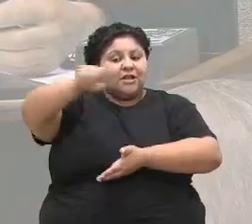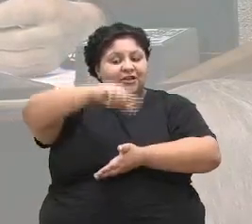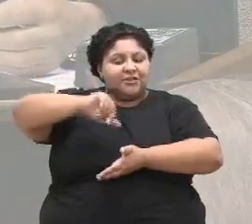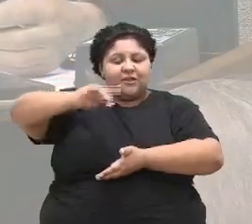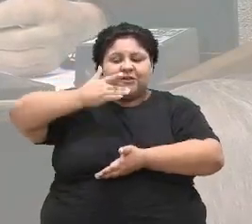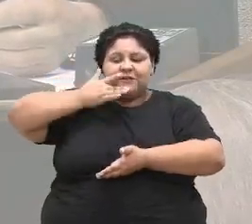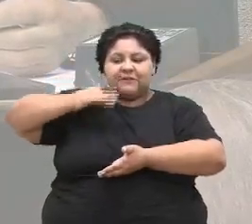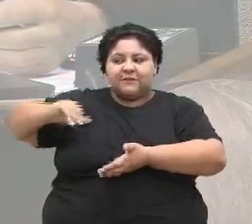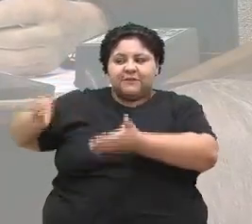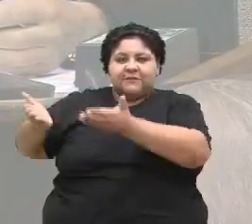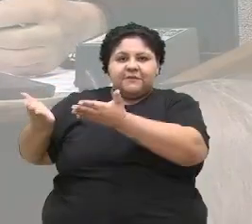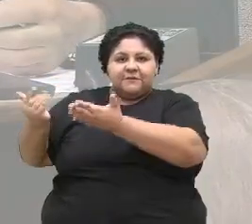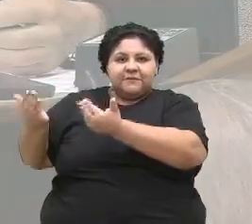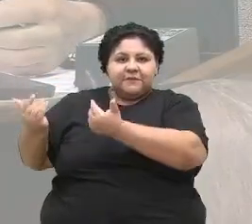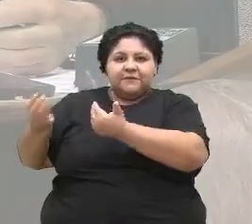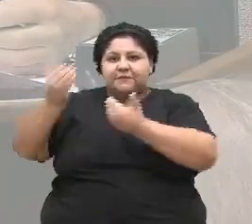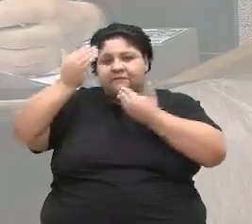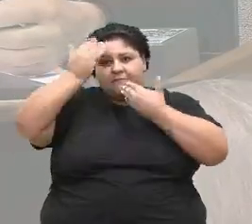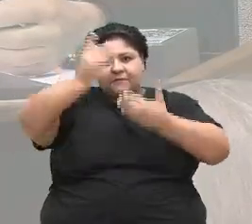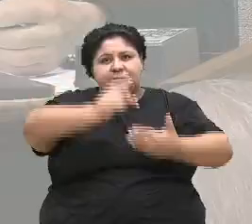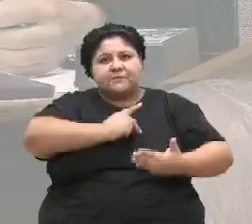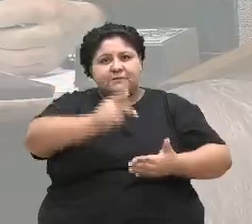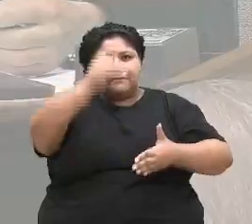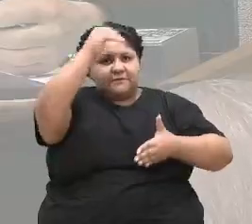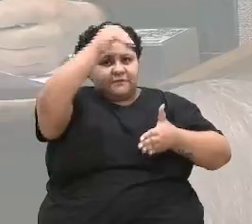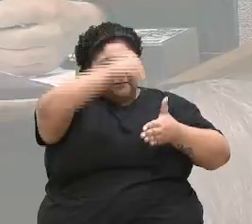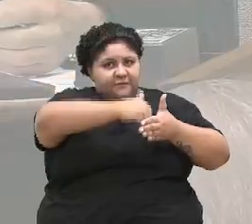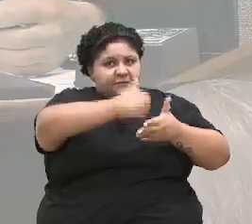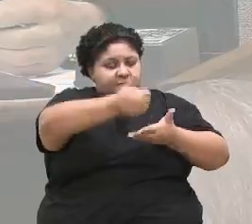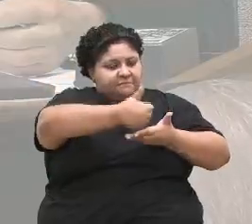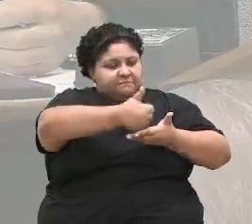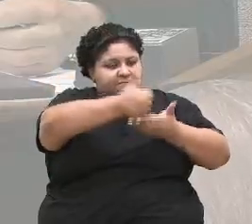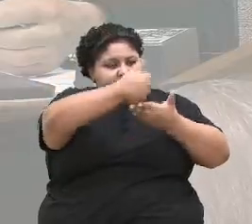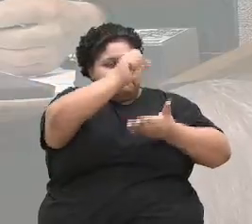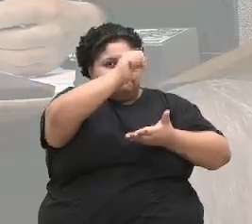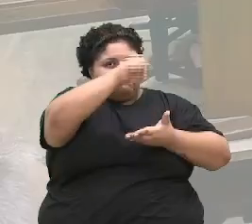e adolescentes. Muito obrigado, senhora presidente. Estarei votando favorável. Obrigada, vereador.